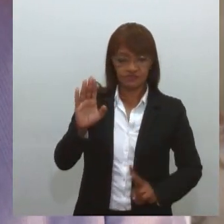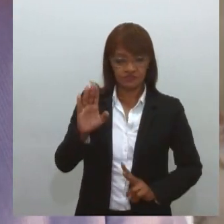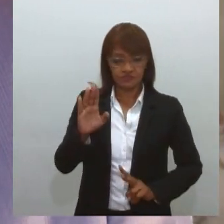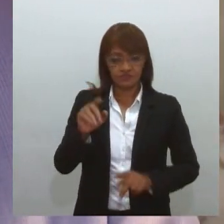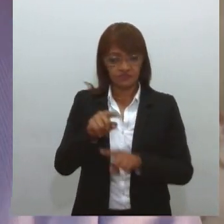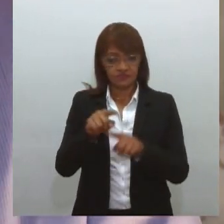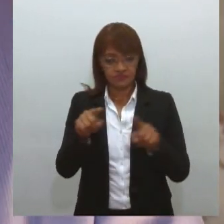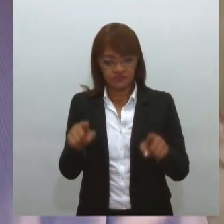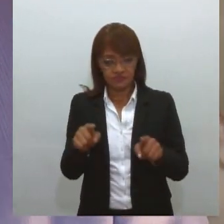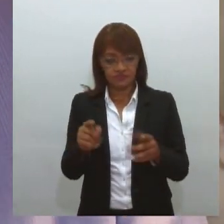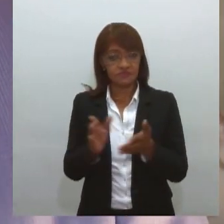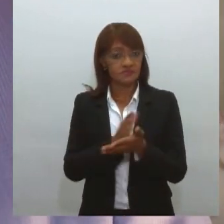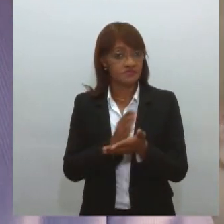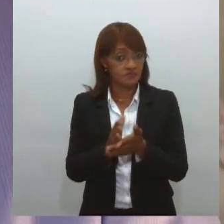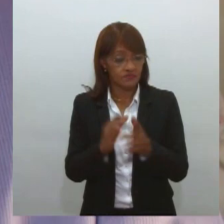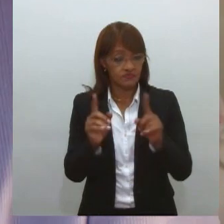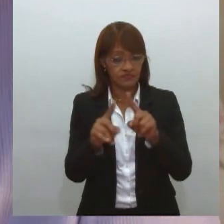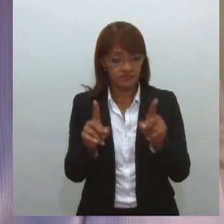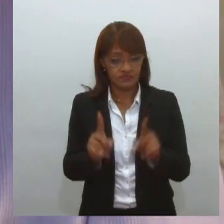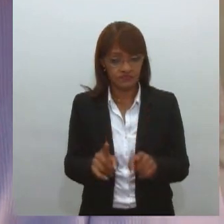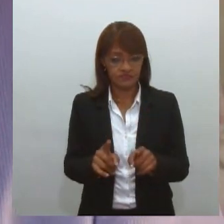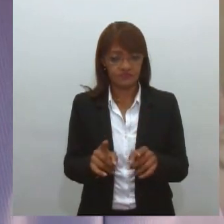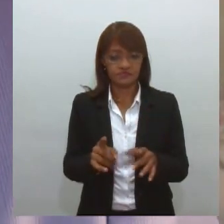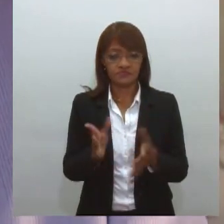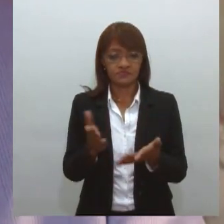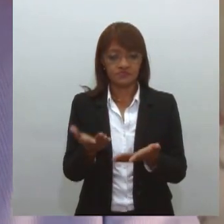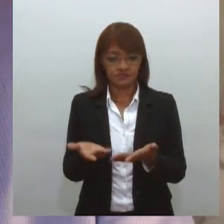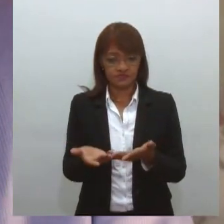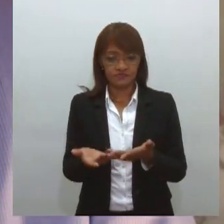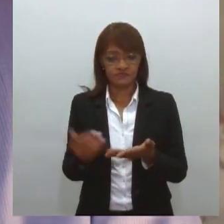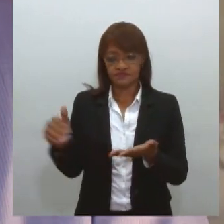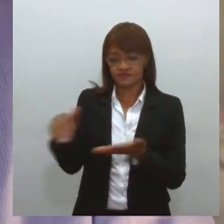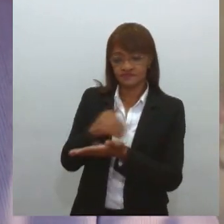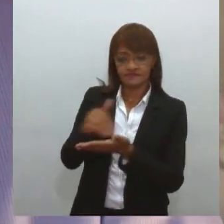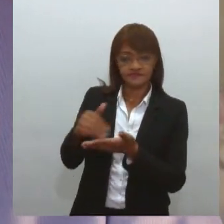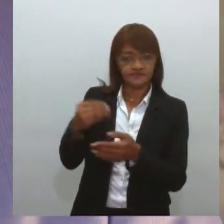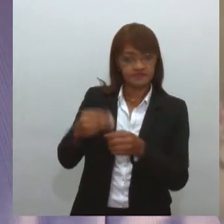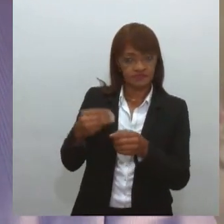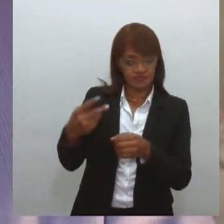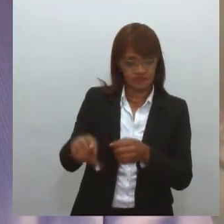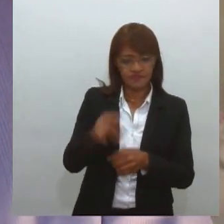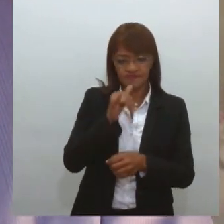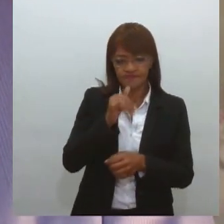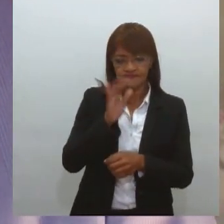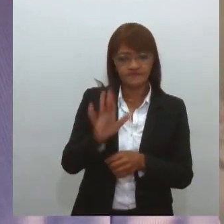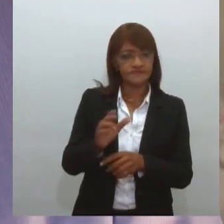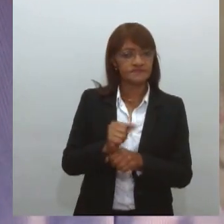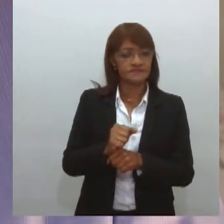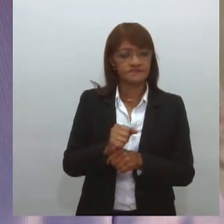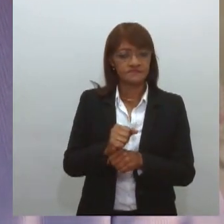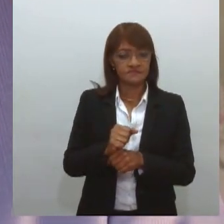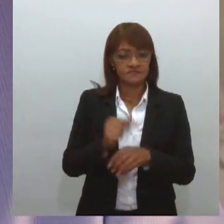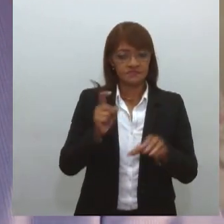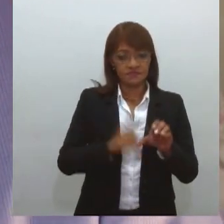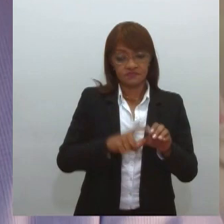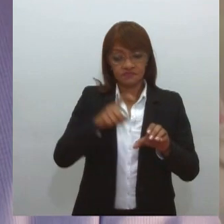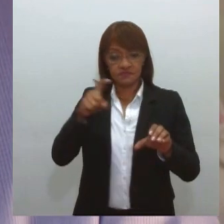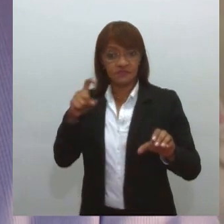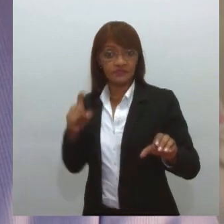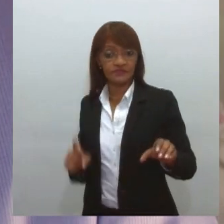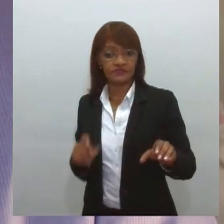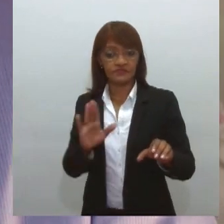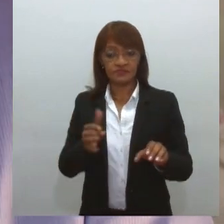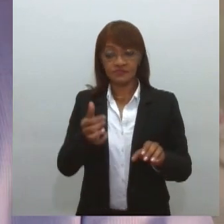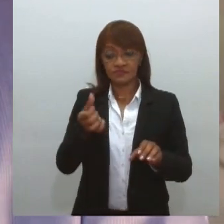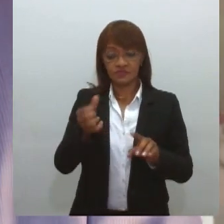cargo público, como o de secretário municipal, por exemplo, ele tem que se desincompatibilizar 6 meses antes